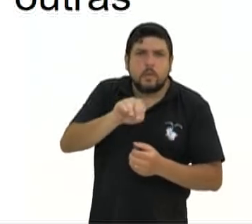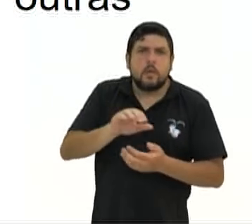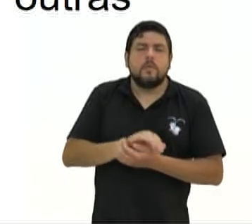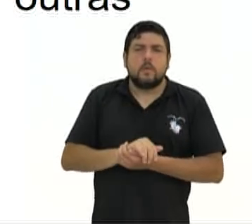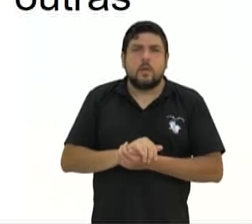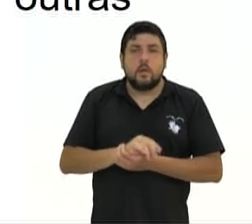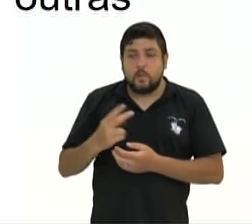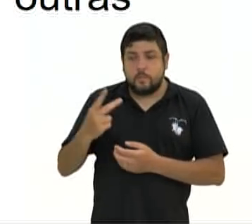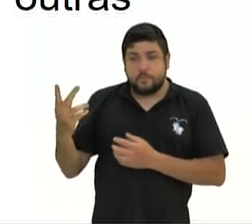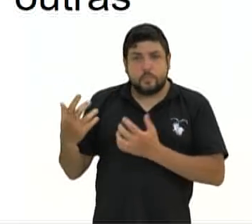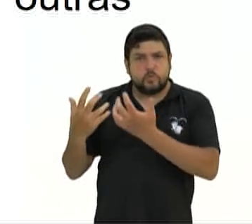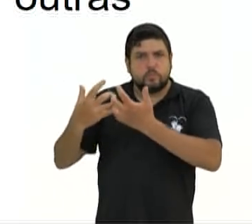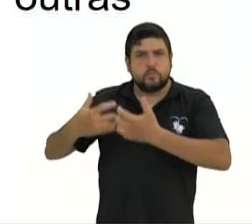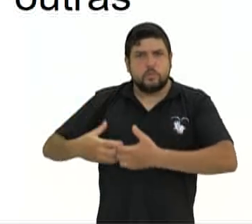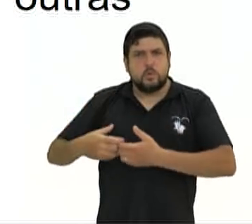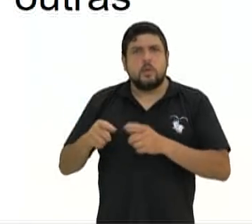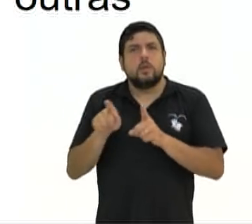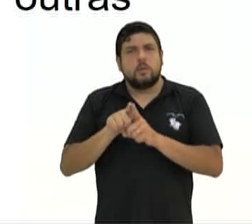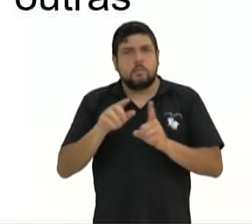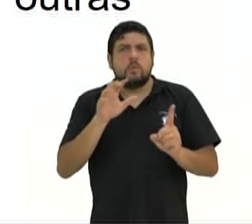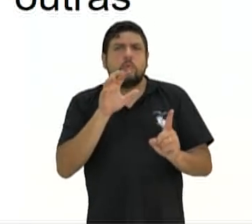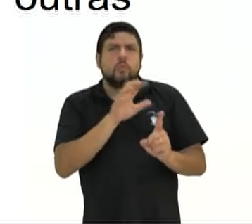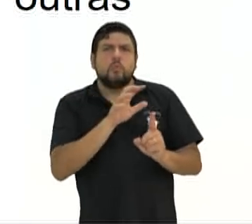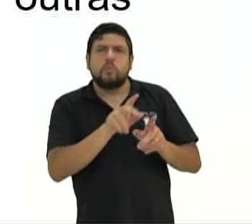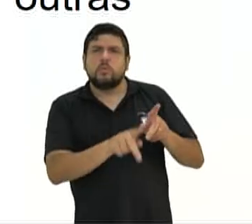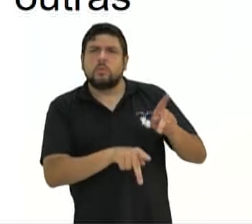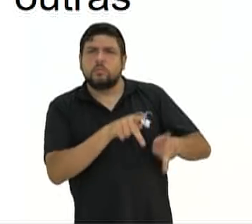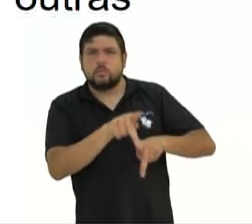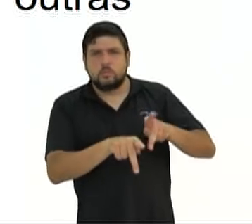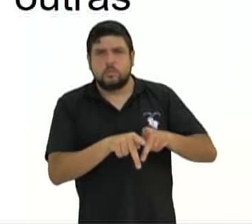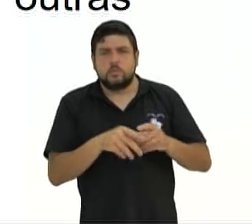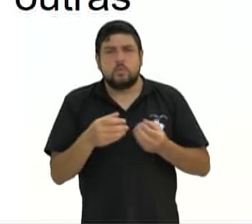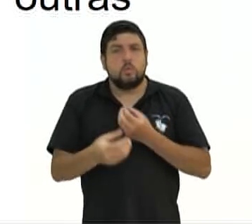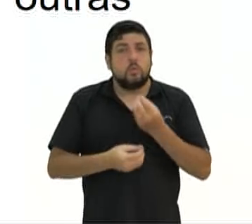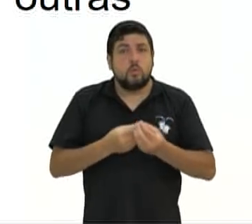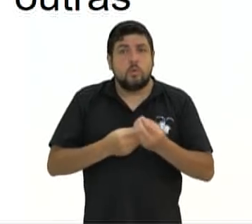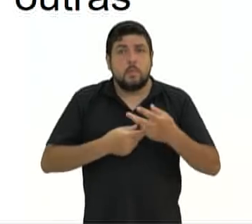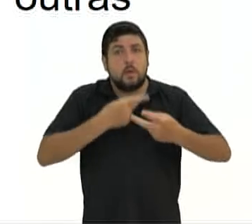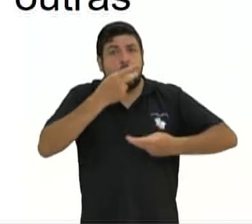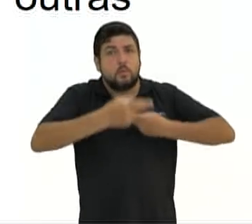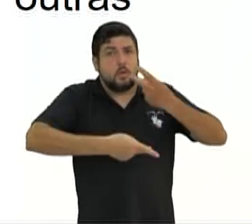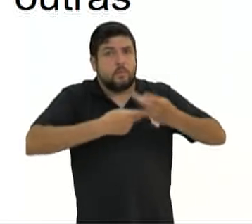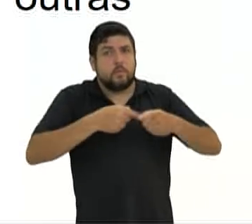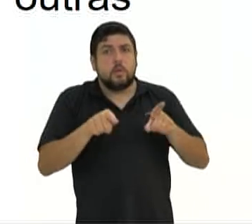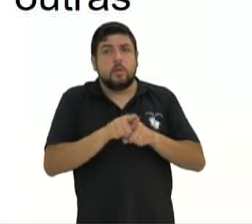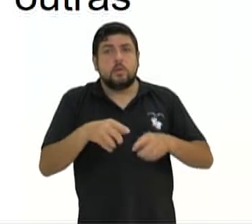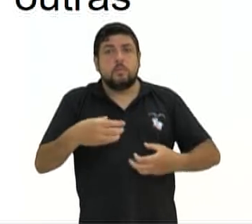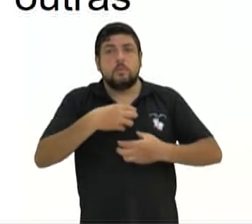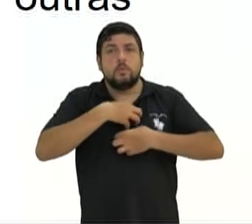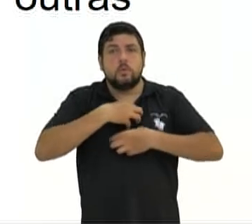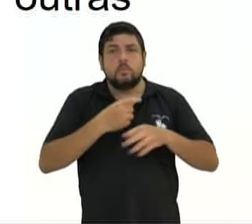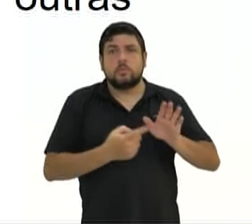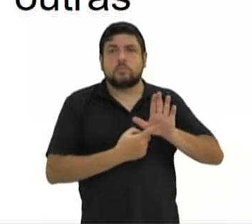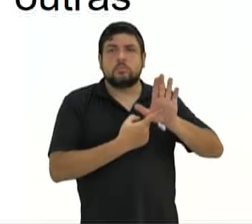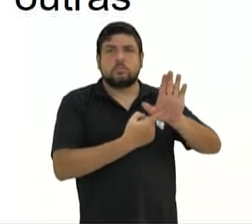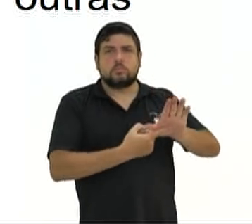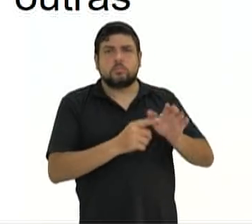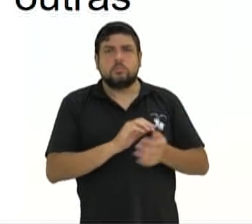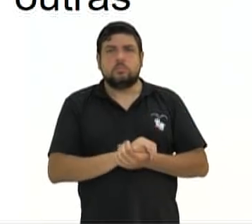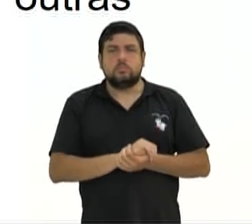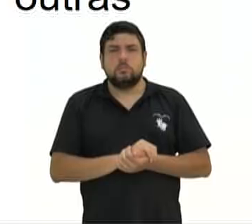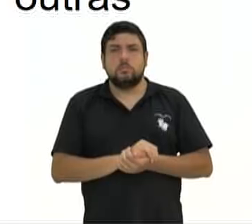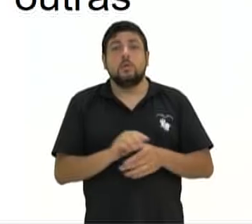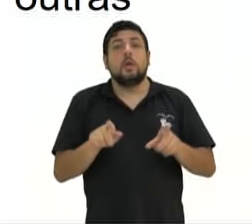essas funções, eles também influenciam os fiéis por meio da palavra, por meio das suas ações. E por isso